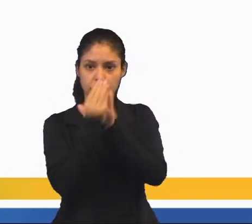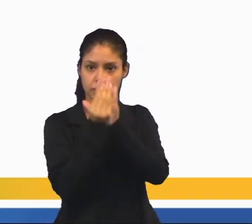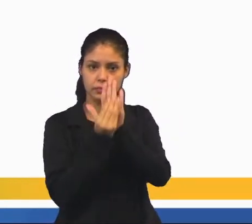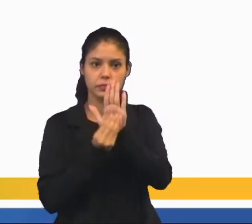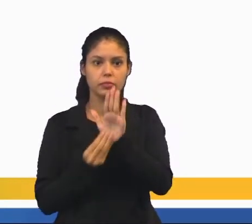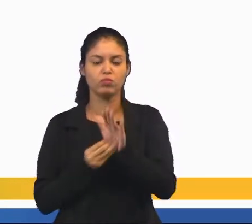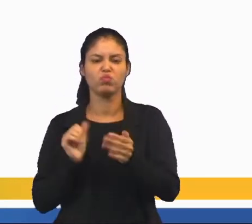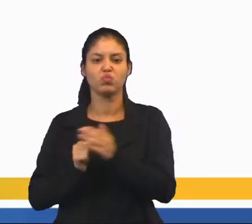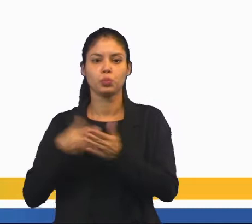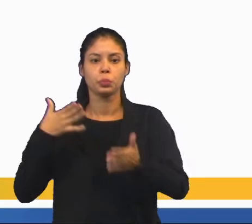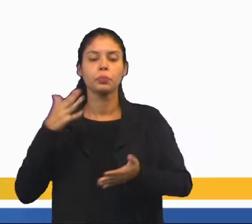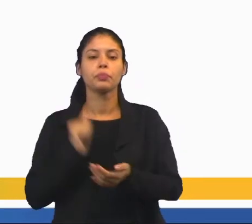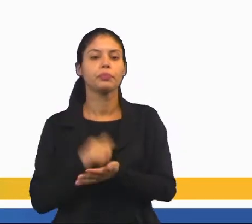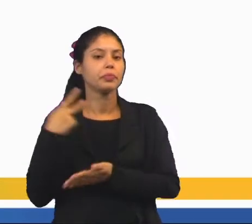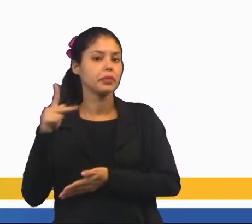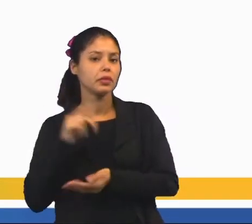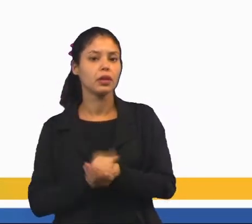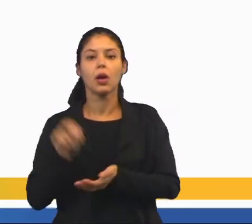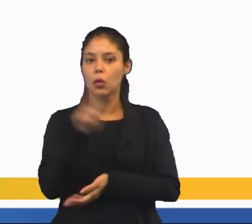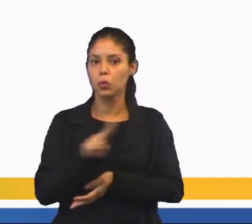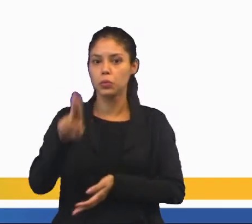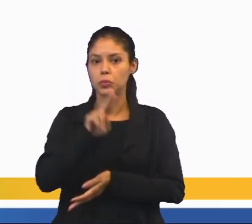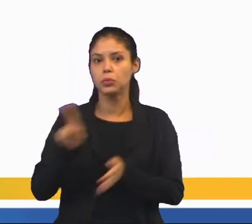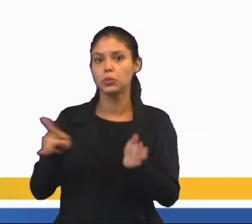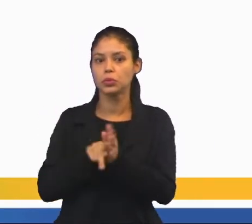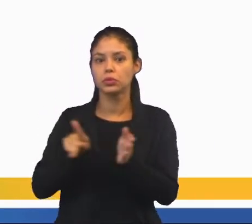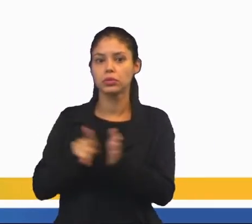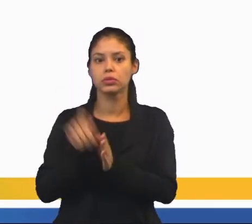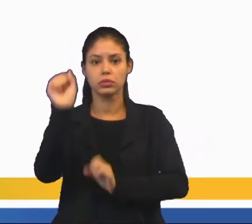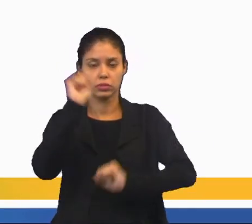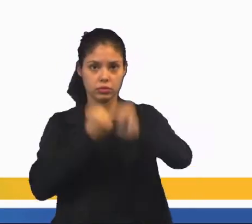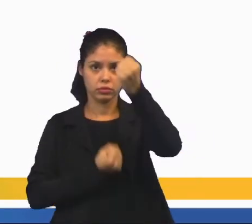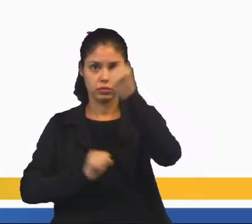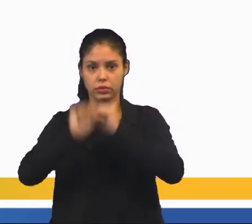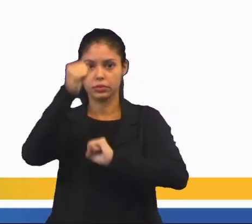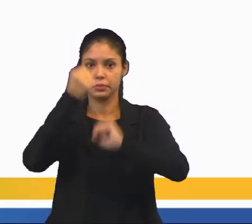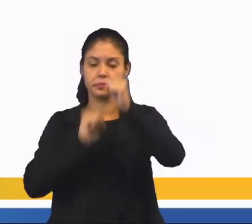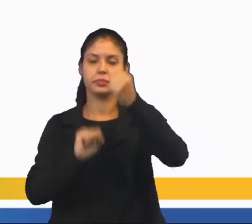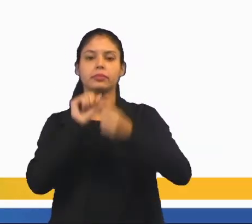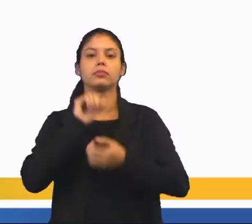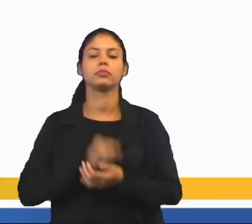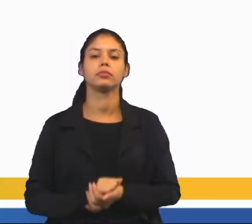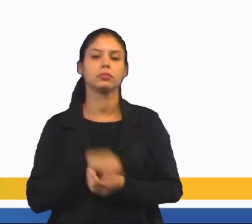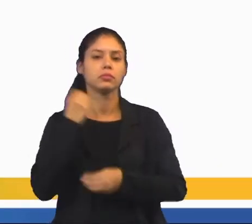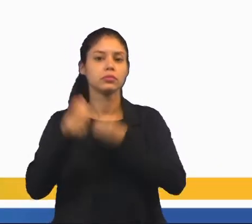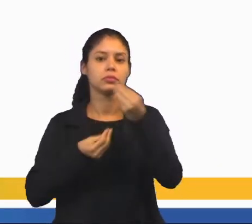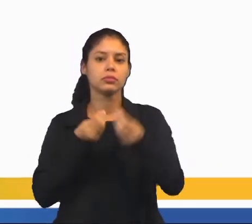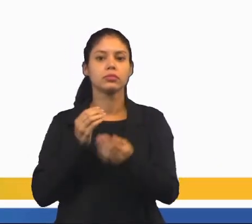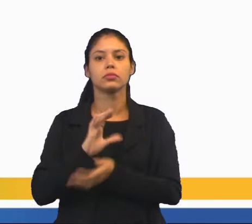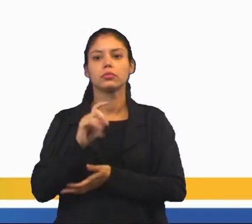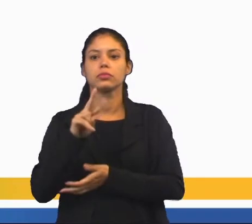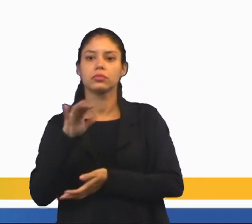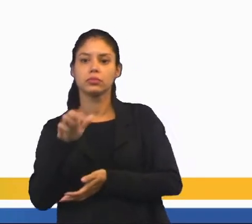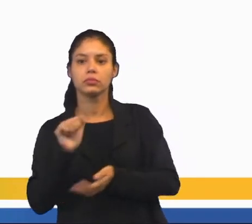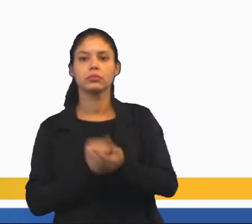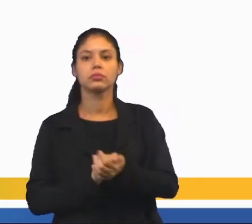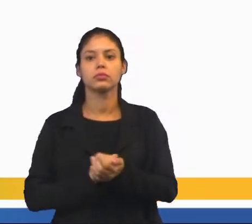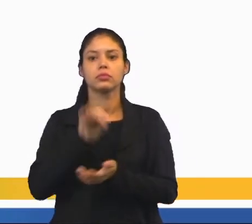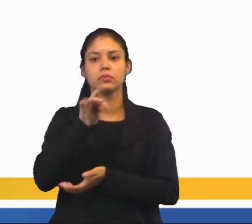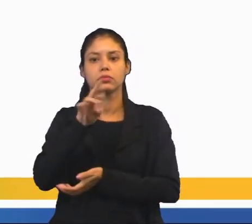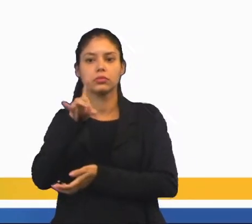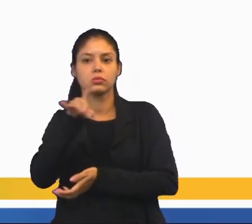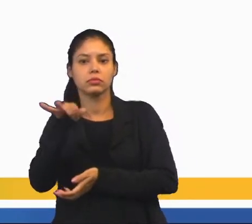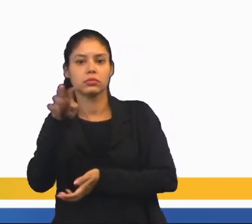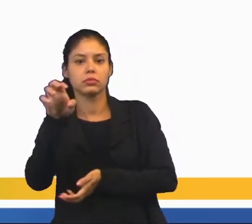e vários ingredientes, muitos deles de uso exclusivamente industrial, como